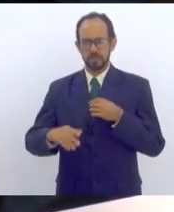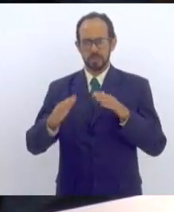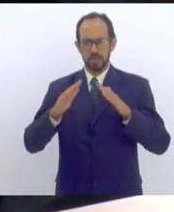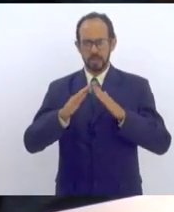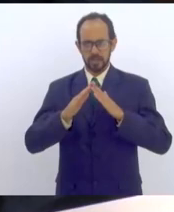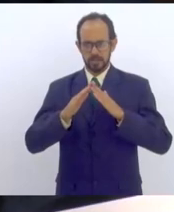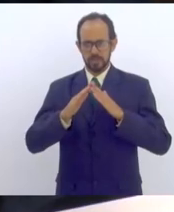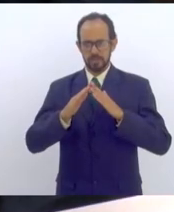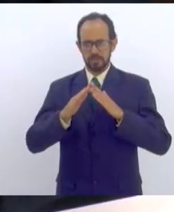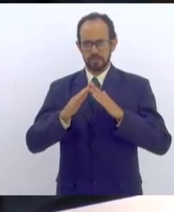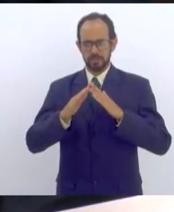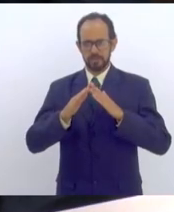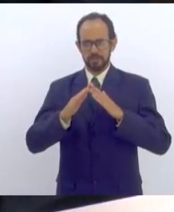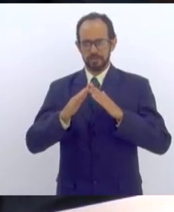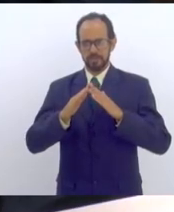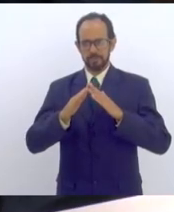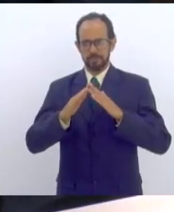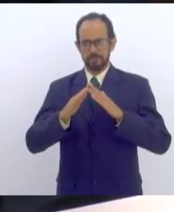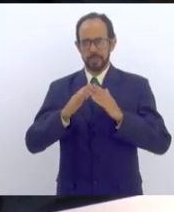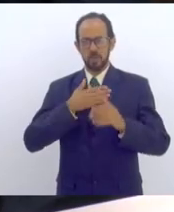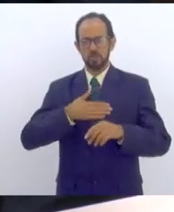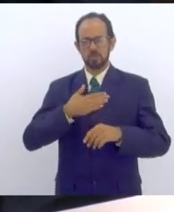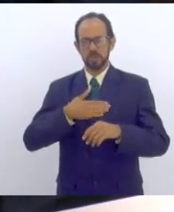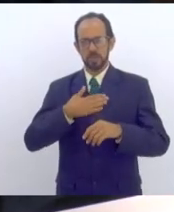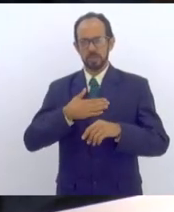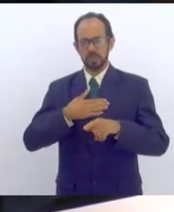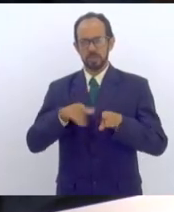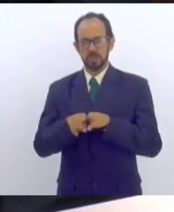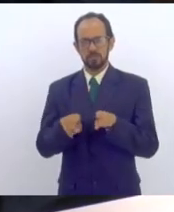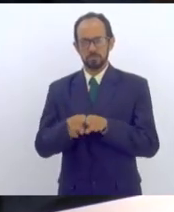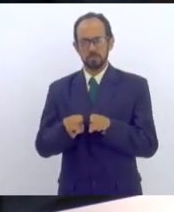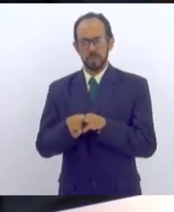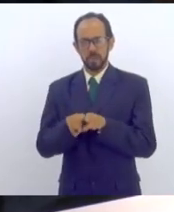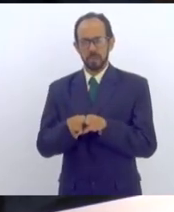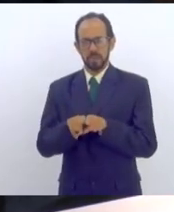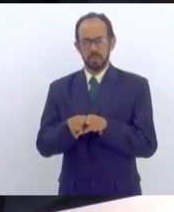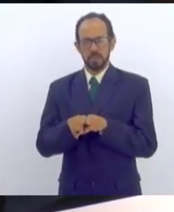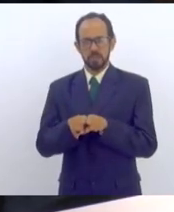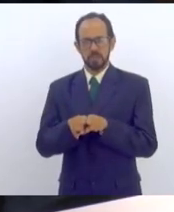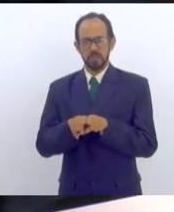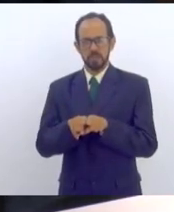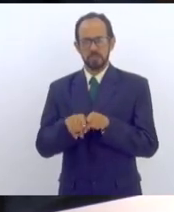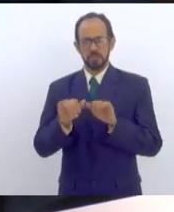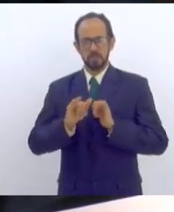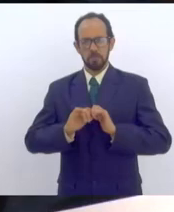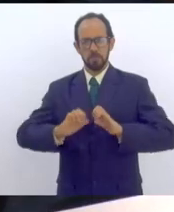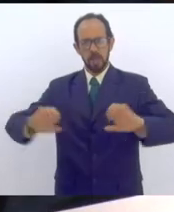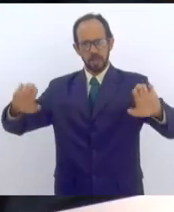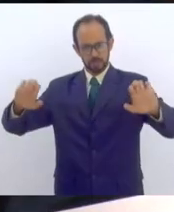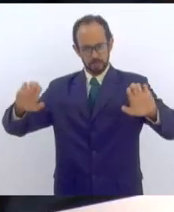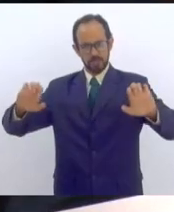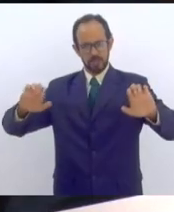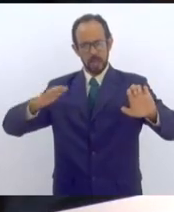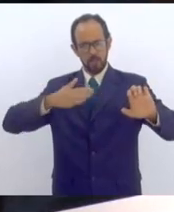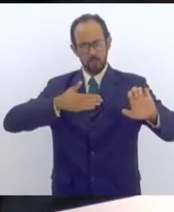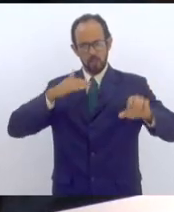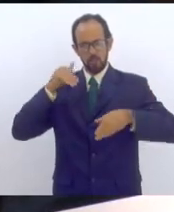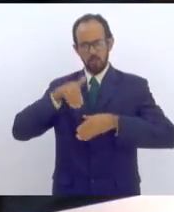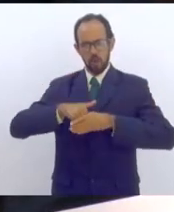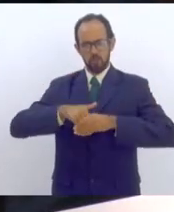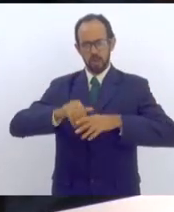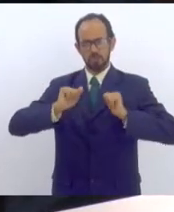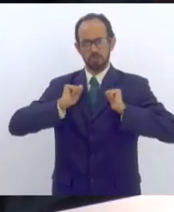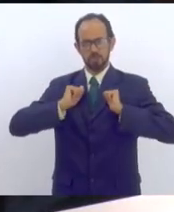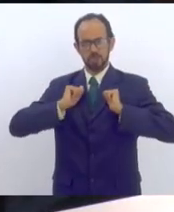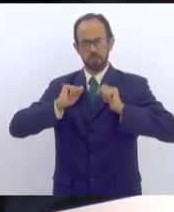casa. Eu gostaria de manifestar esse voto abstendo, em